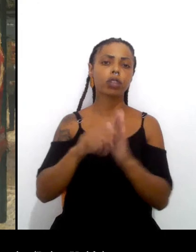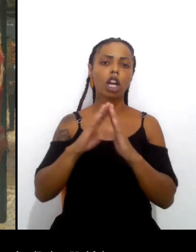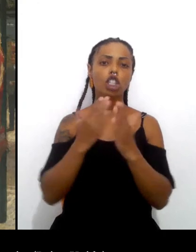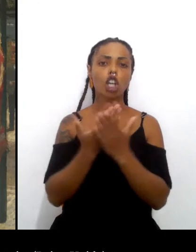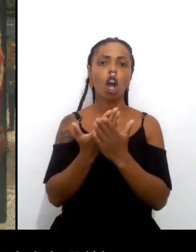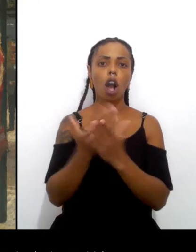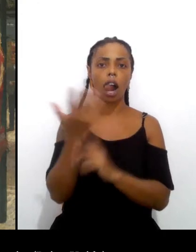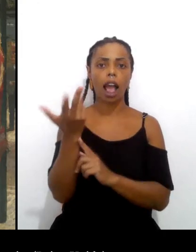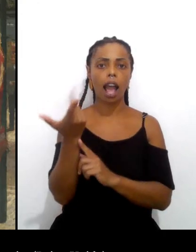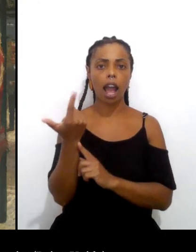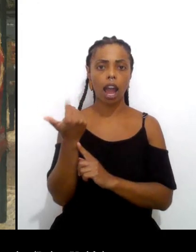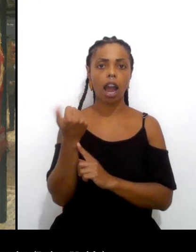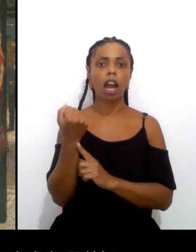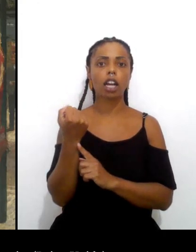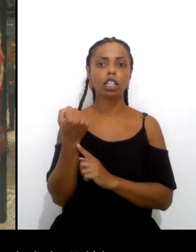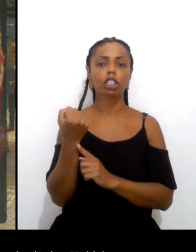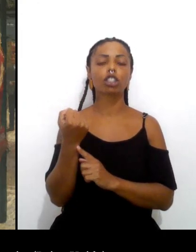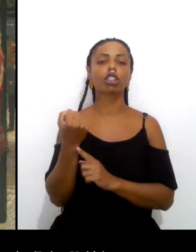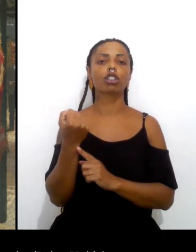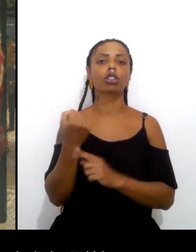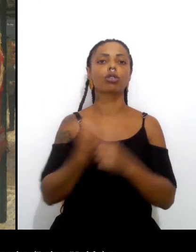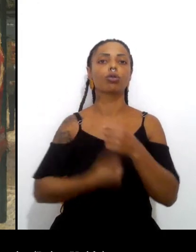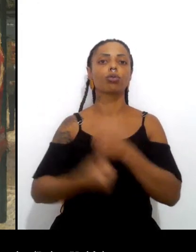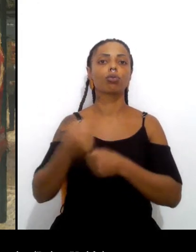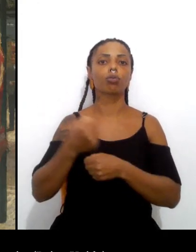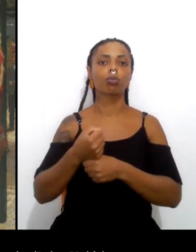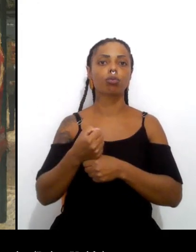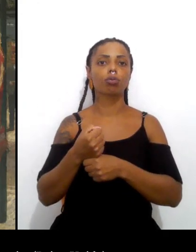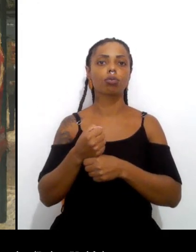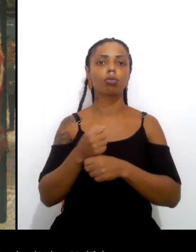artes na década de 1930 ele se tornou professor